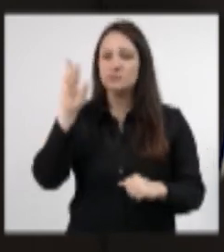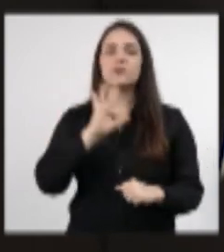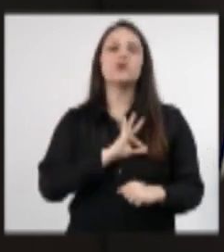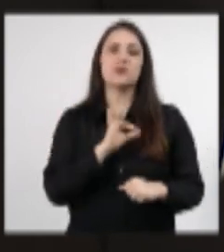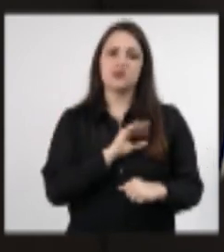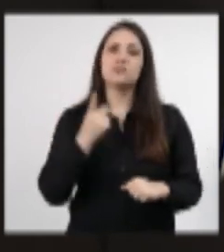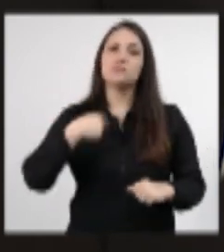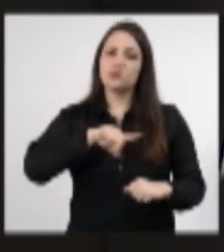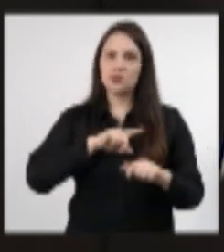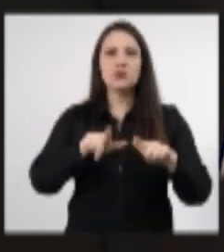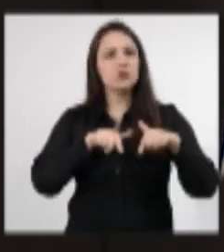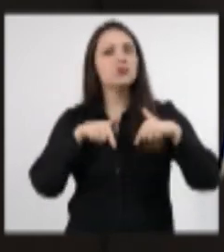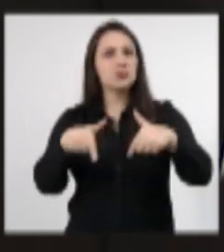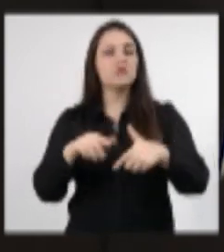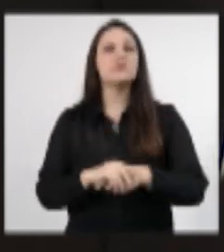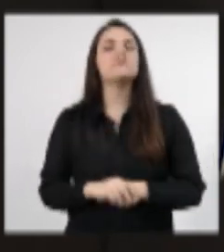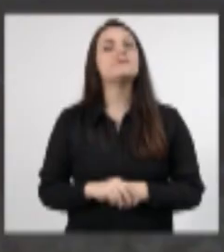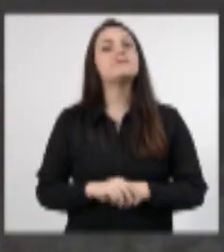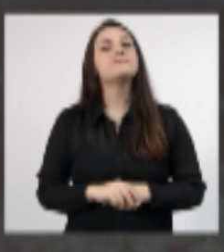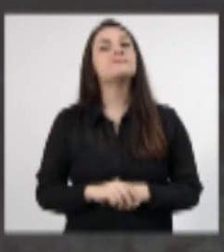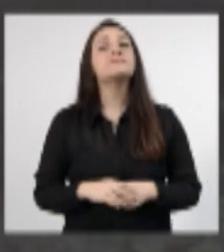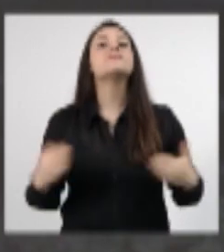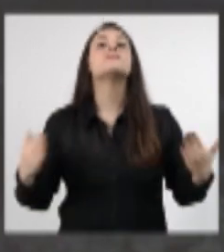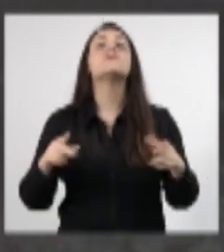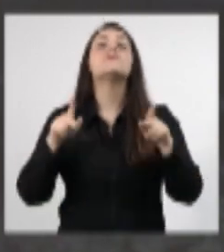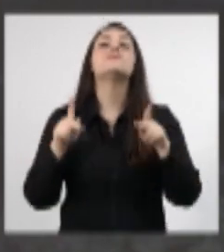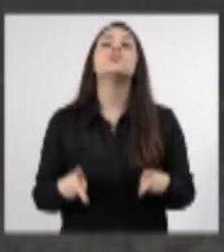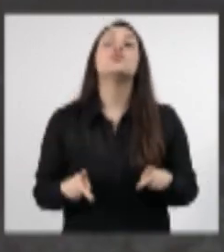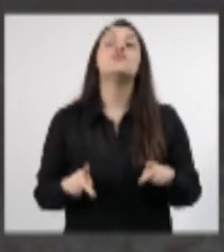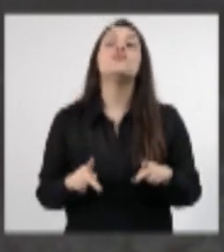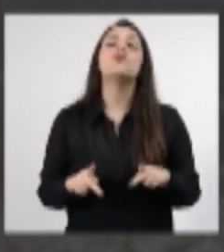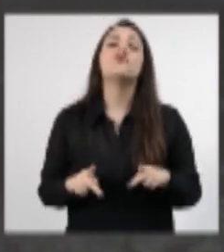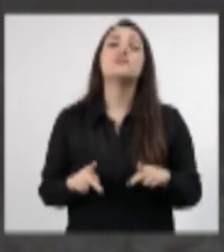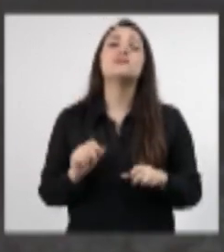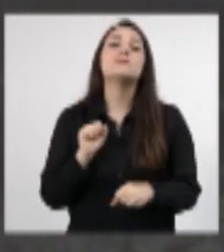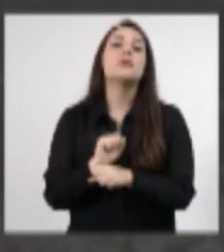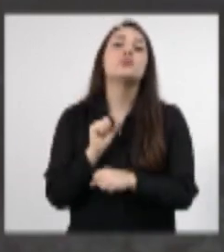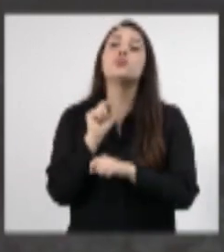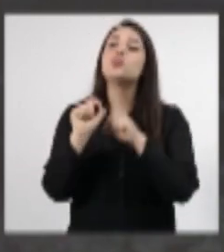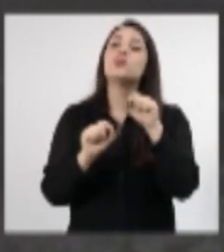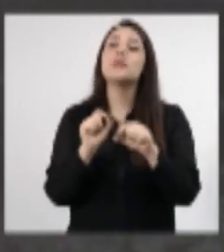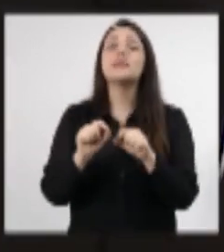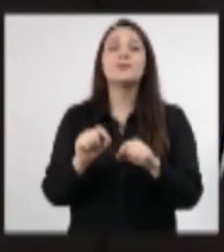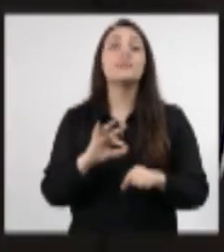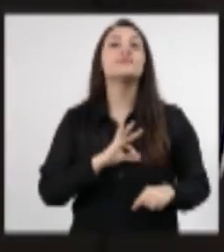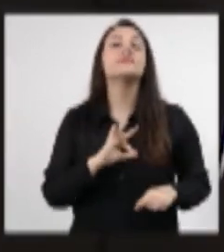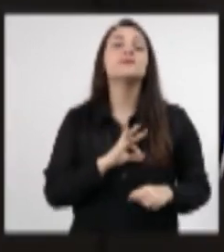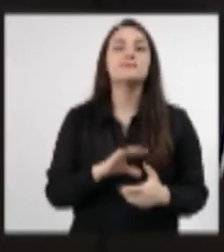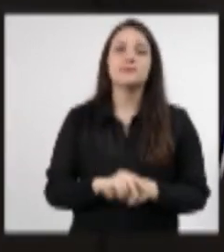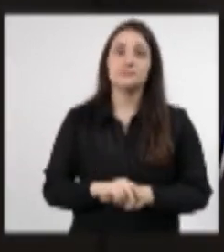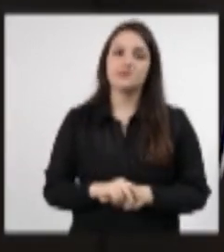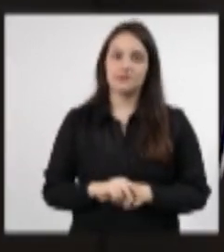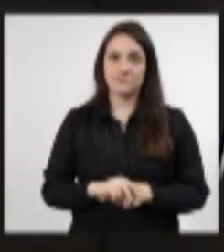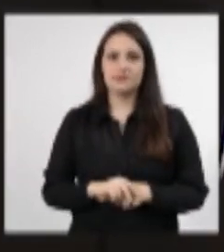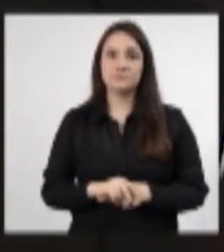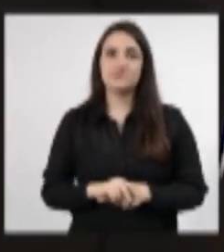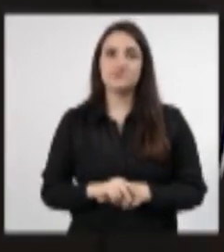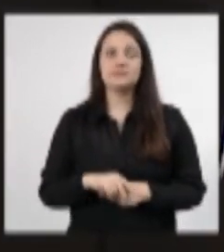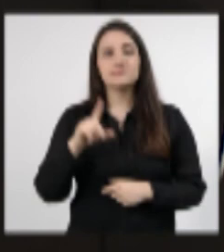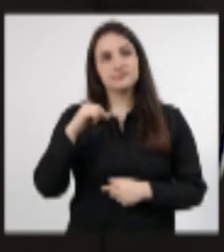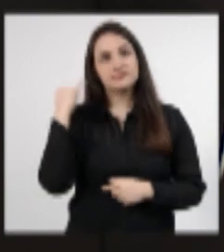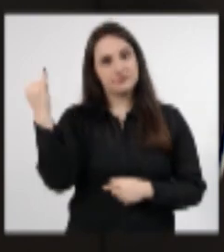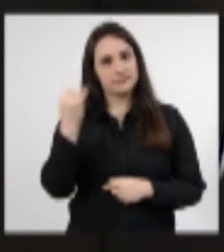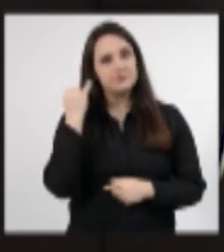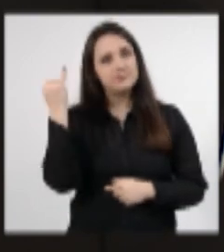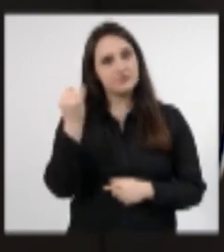do policial no exercício da sua função. Doutor, e a população, o que pode esperar da Polícia Civil? Bom, primeiramente,